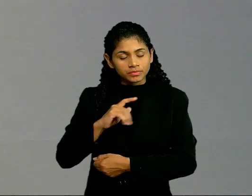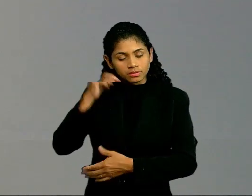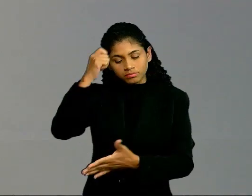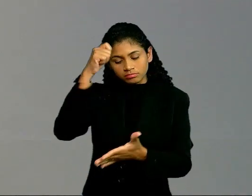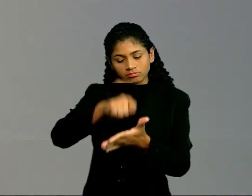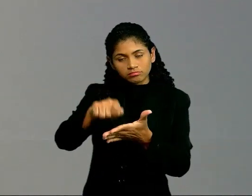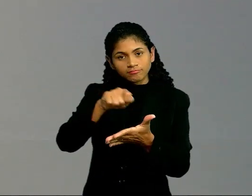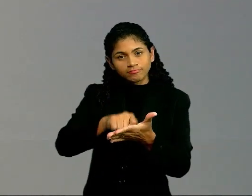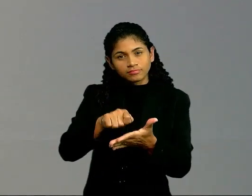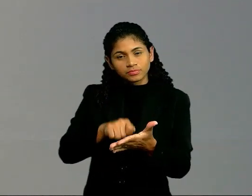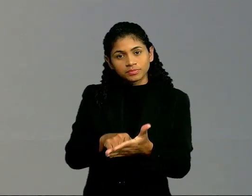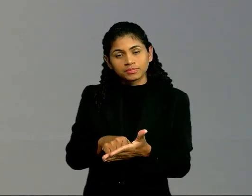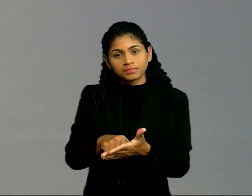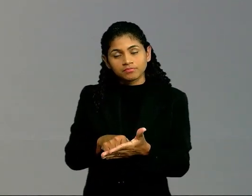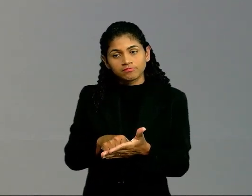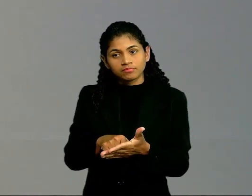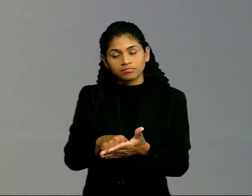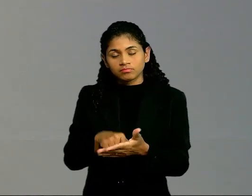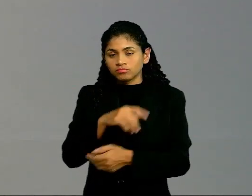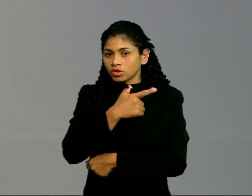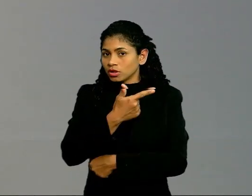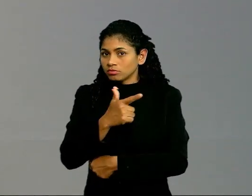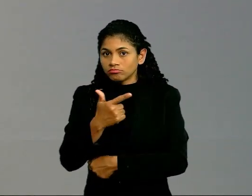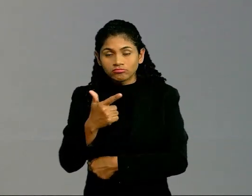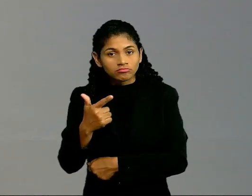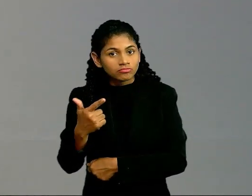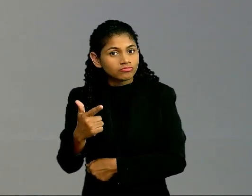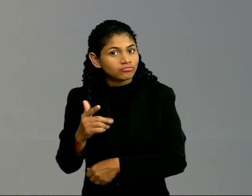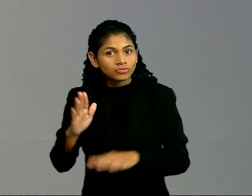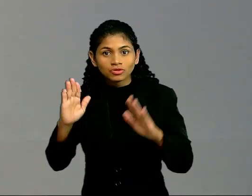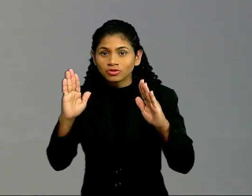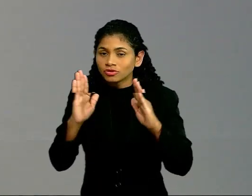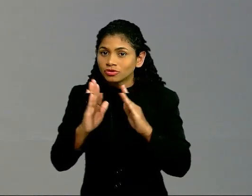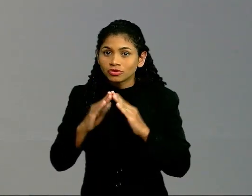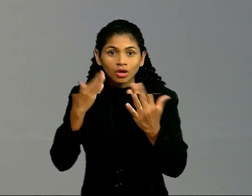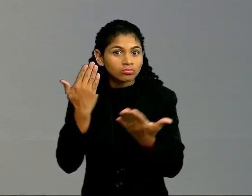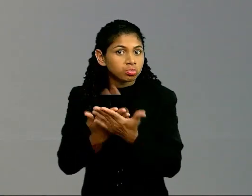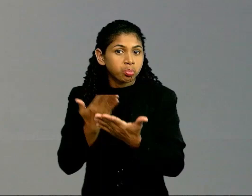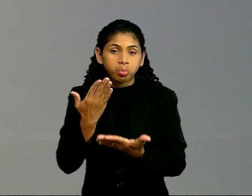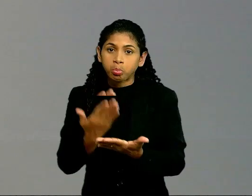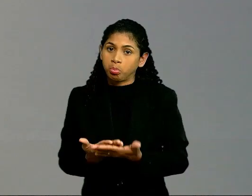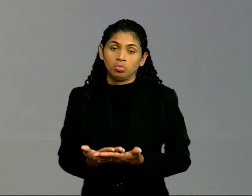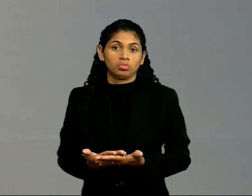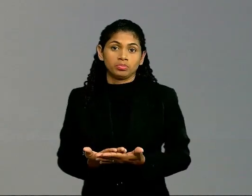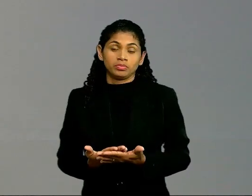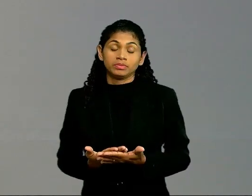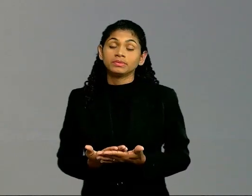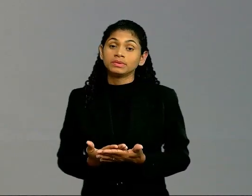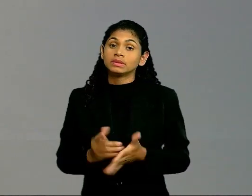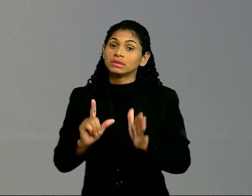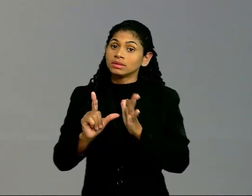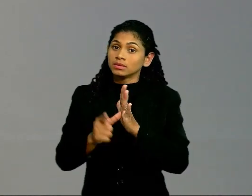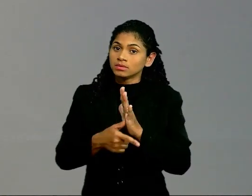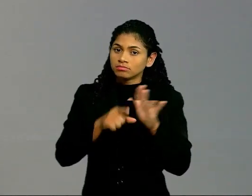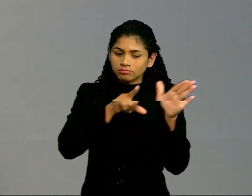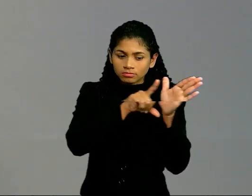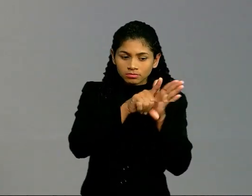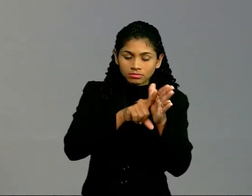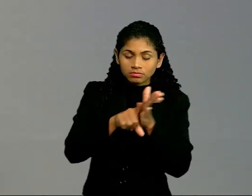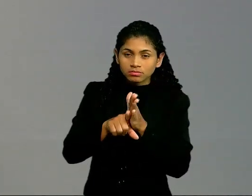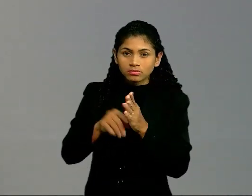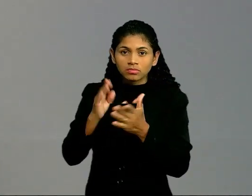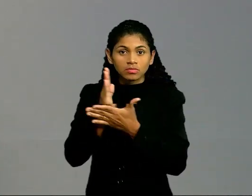escritora sem um nível de escolaridade. É tanto que posteriormente analisaremos